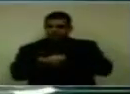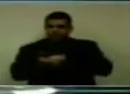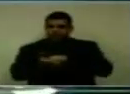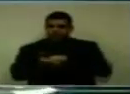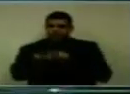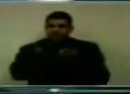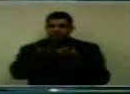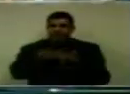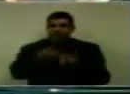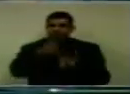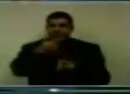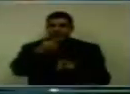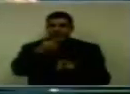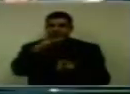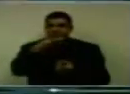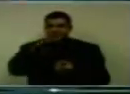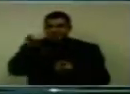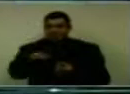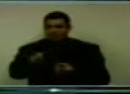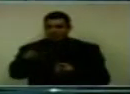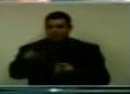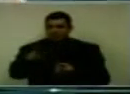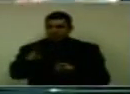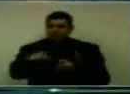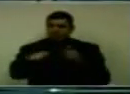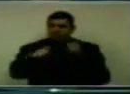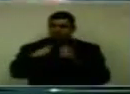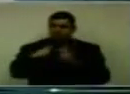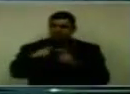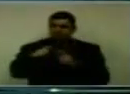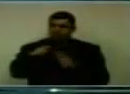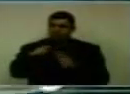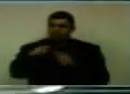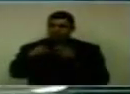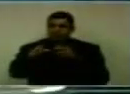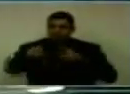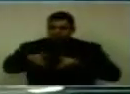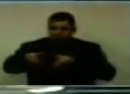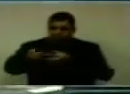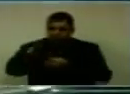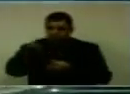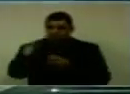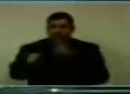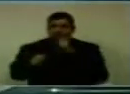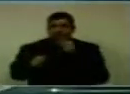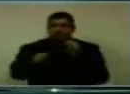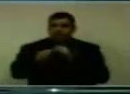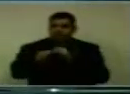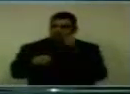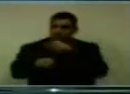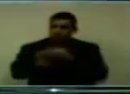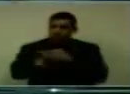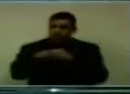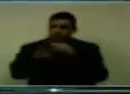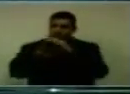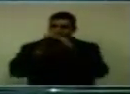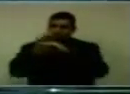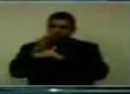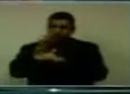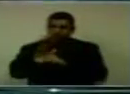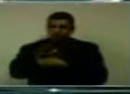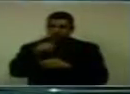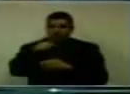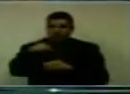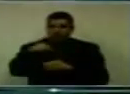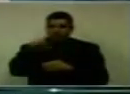afirmando que 300 mil metros de rede de água foram estabelecidas com a repactuação,